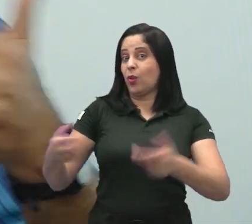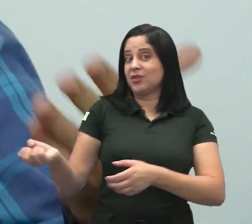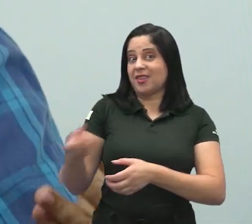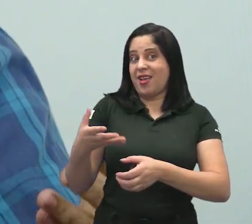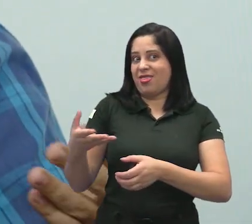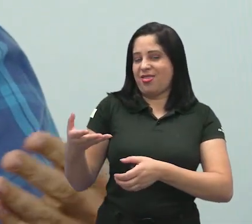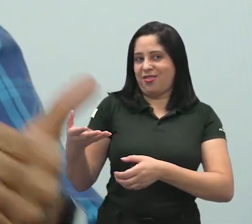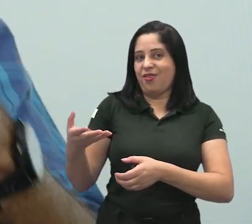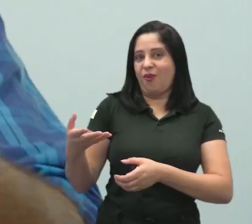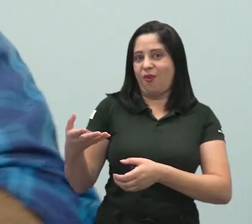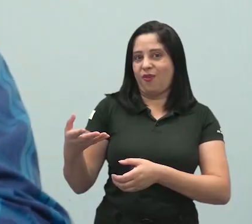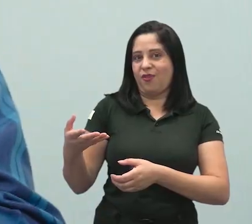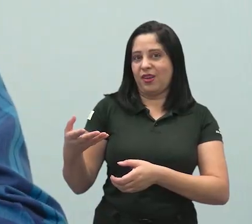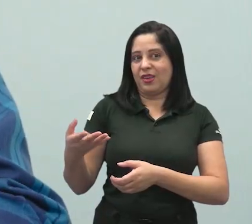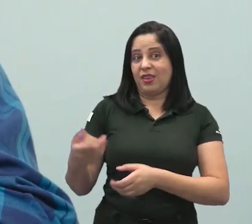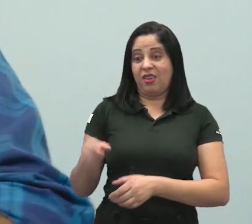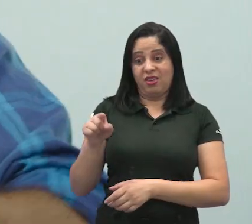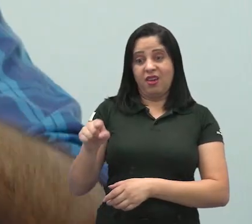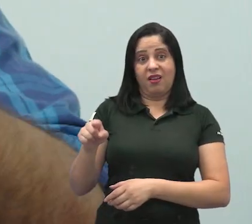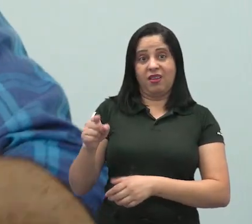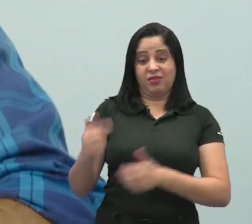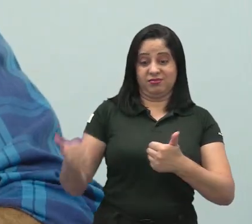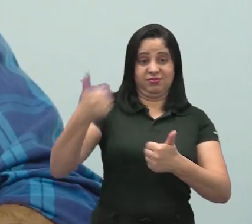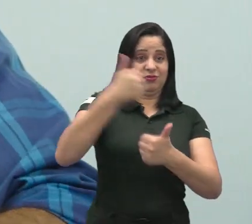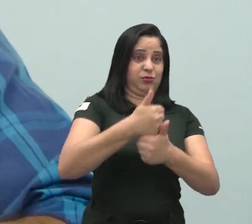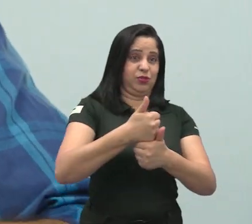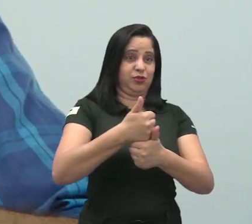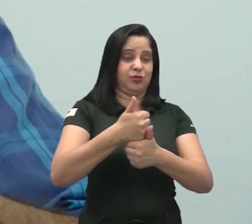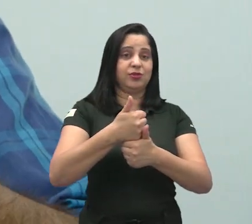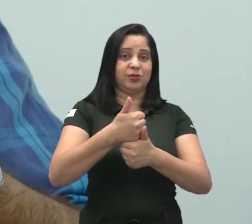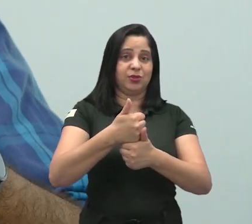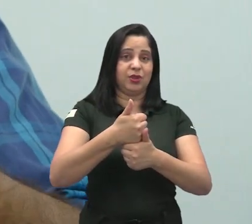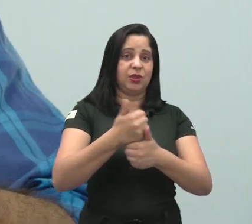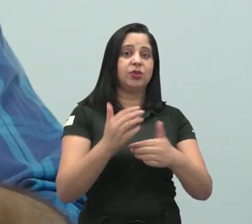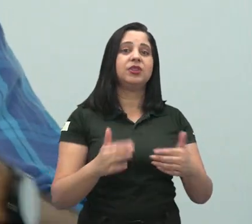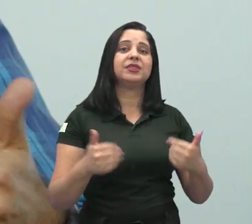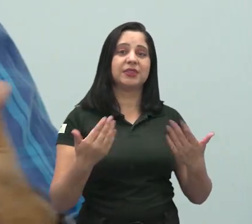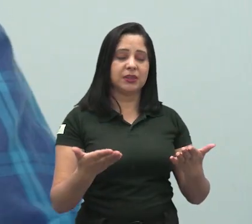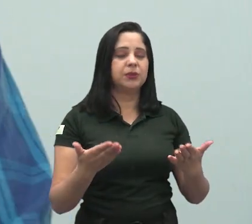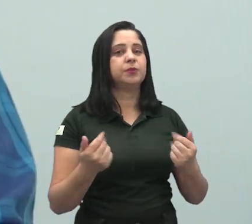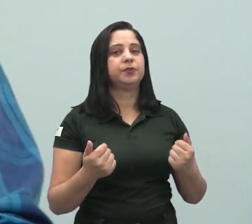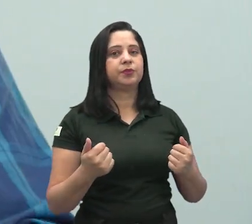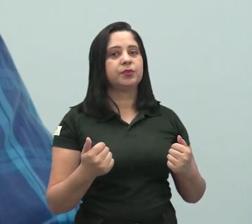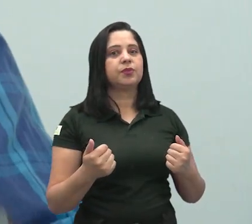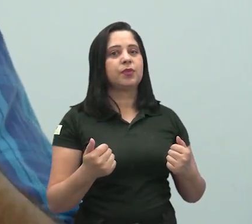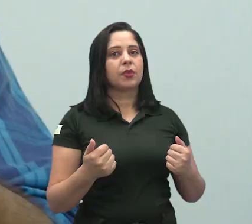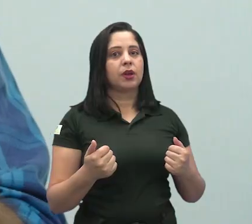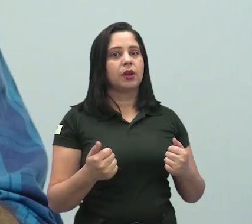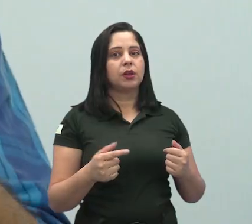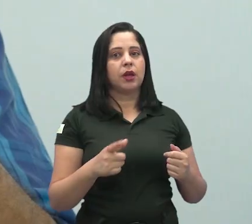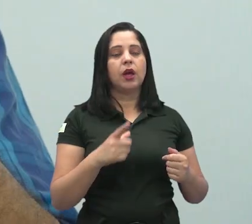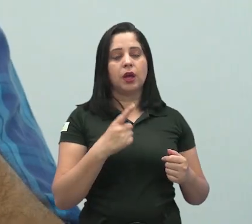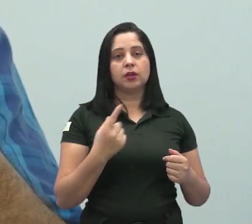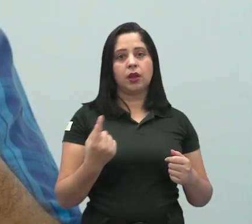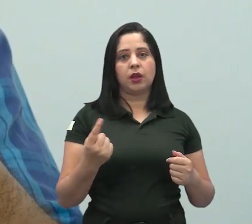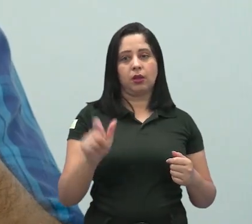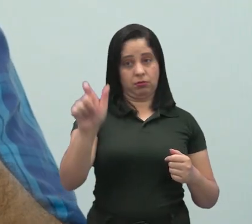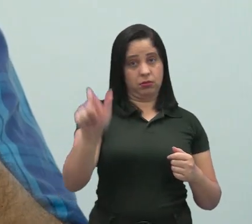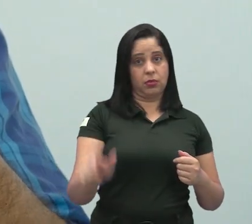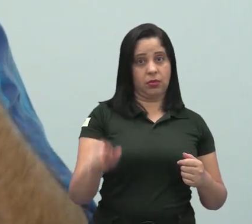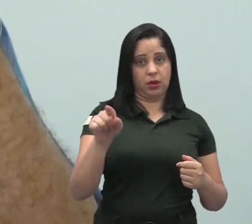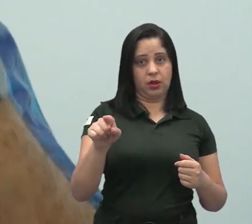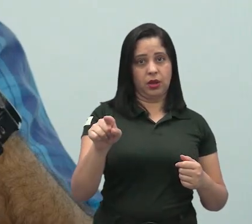mirando e ganhando a vida com esse novo trabalho, com esse novo aprendizado, né? Então, isso a gente também mostra, né? Então, até o rapaz que